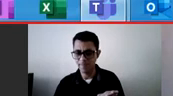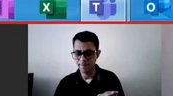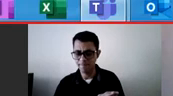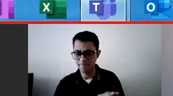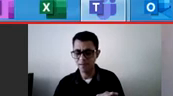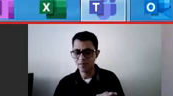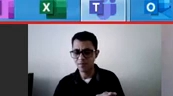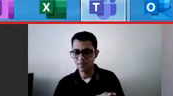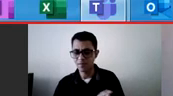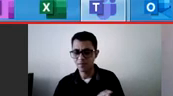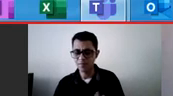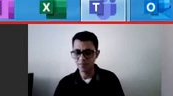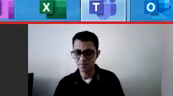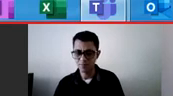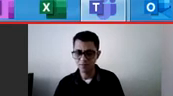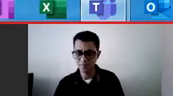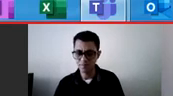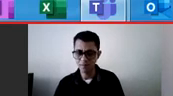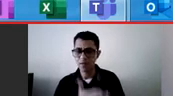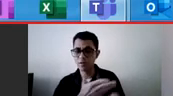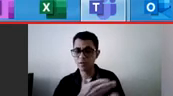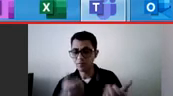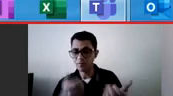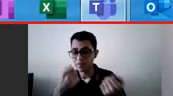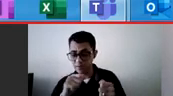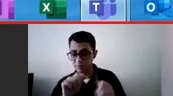às pessoas. E a gente tem que